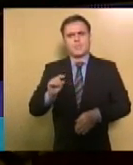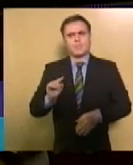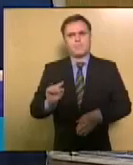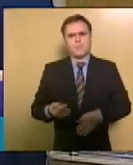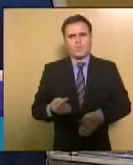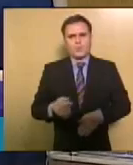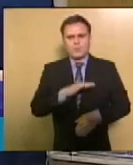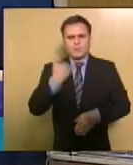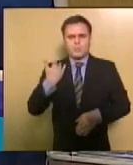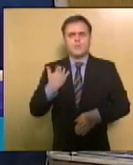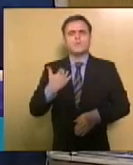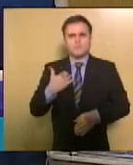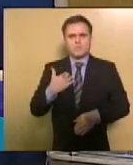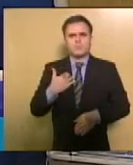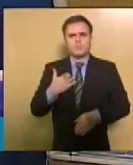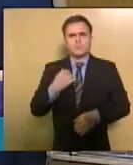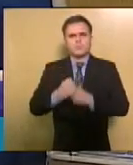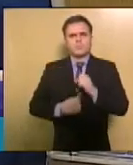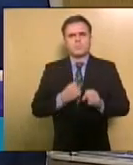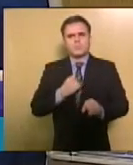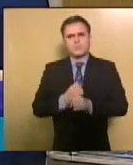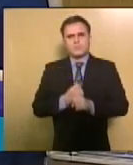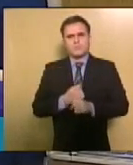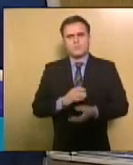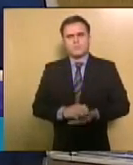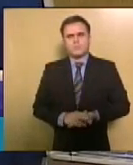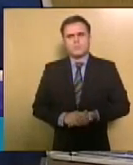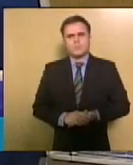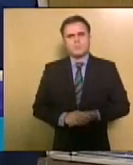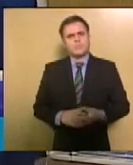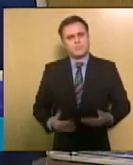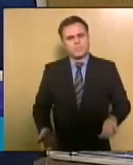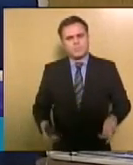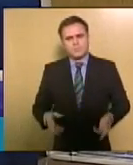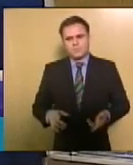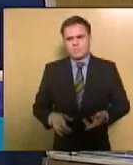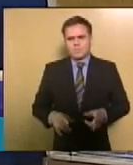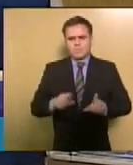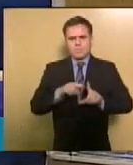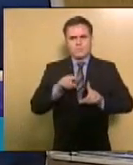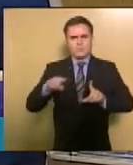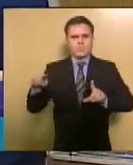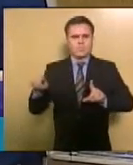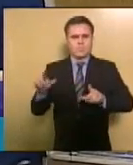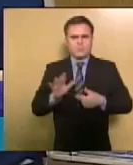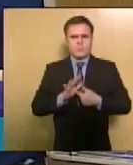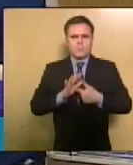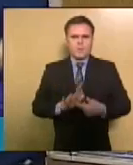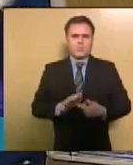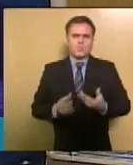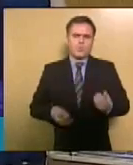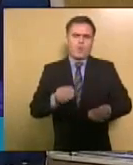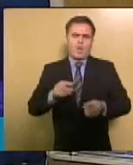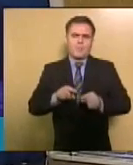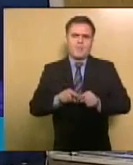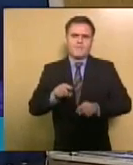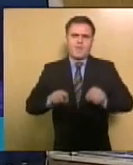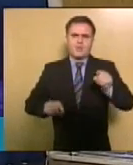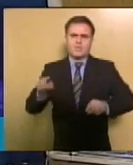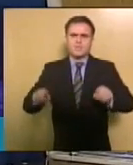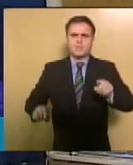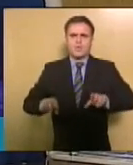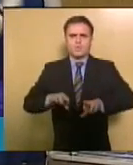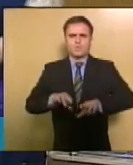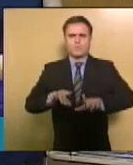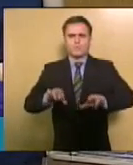ano eh esse isso aqui é mostrando como é que variou essas taxas de homicídio por